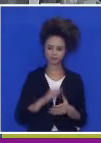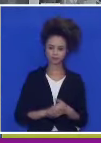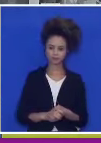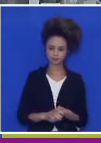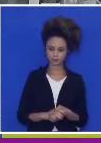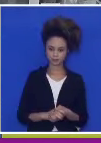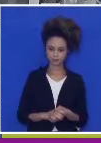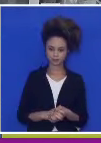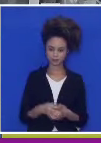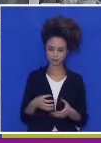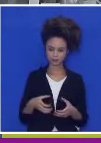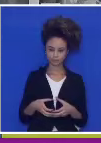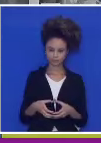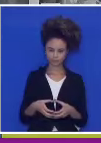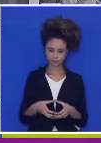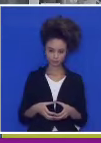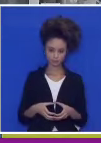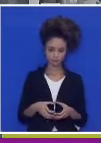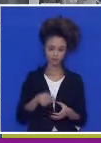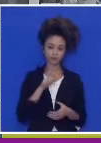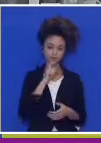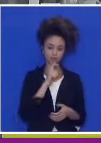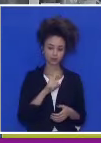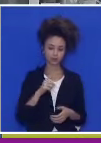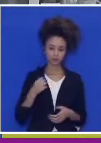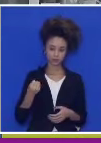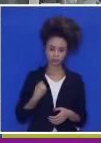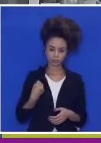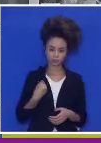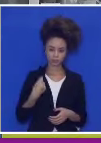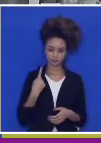verde, número 23. Verde, 23.